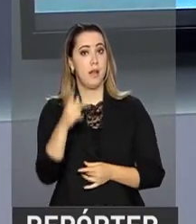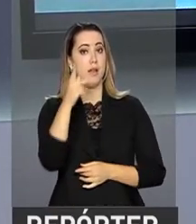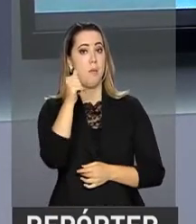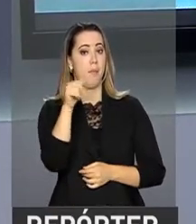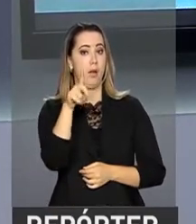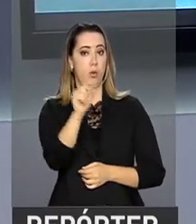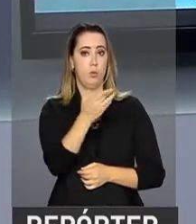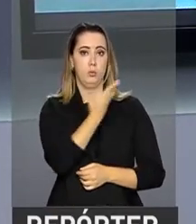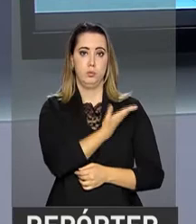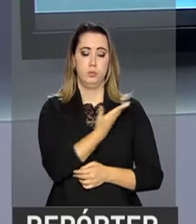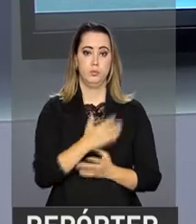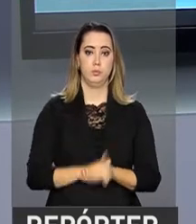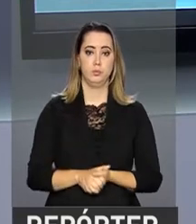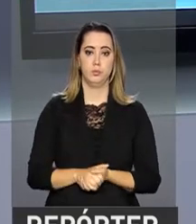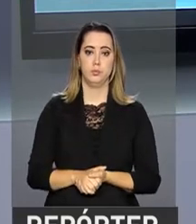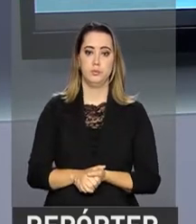noite.